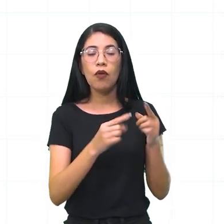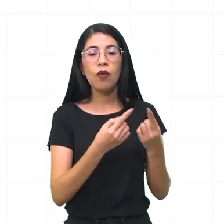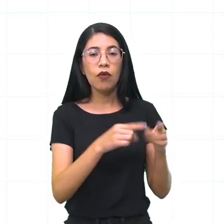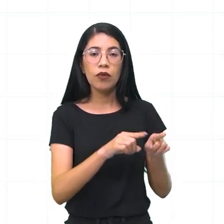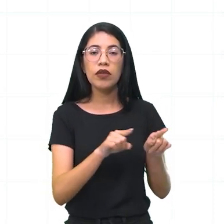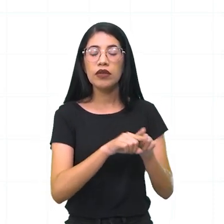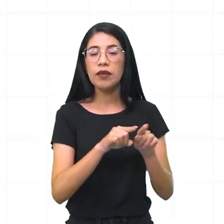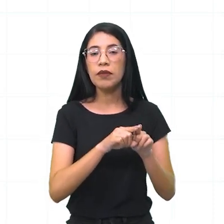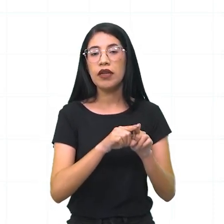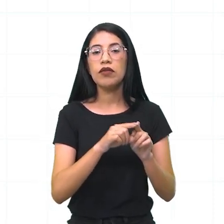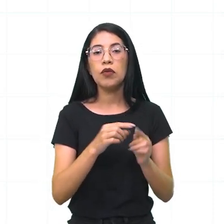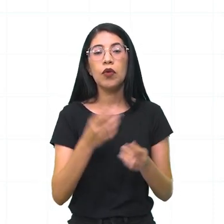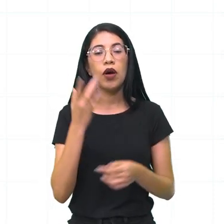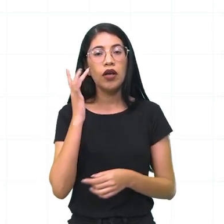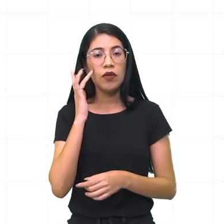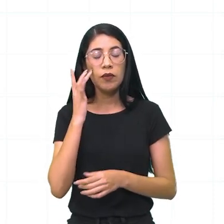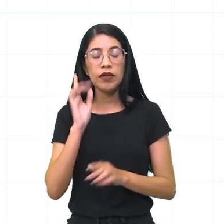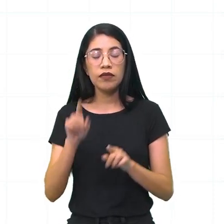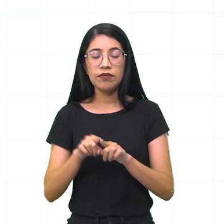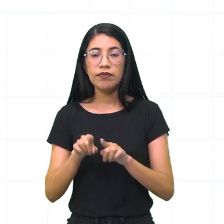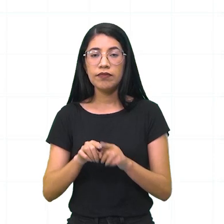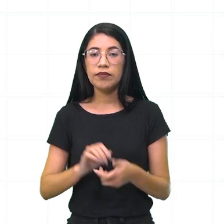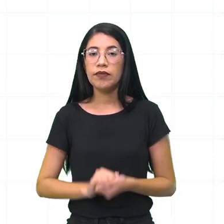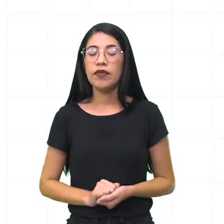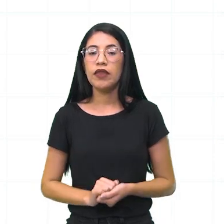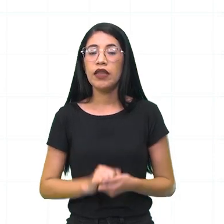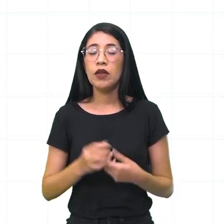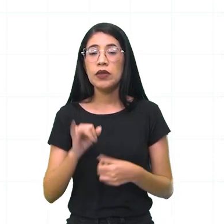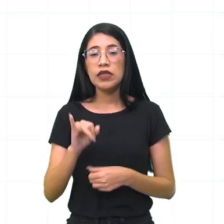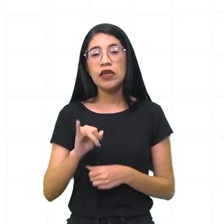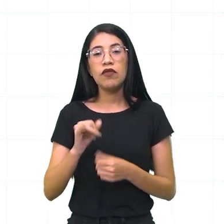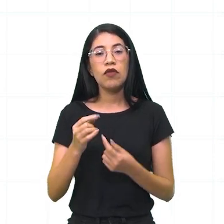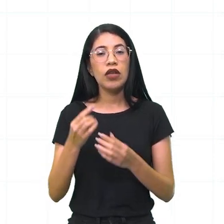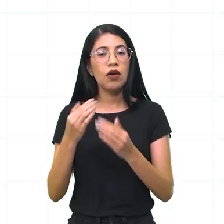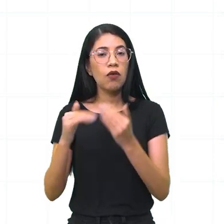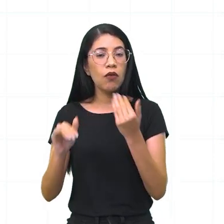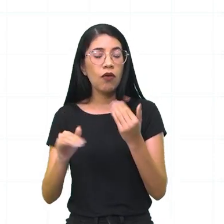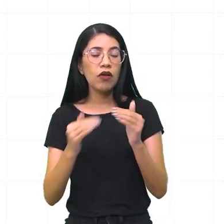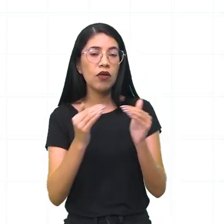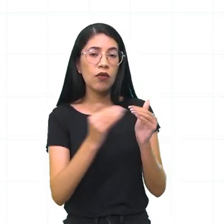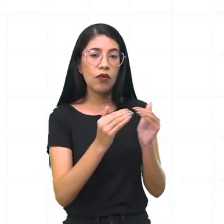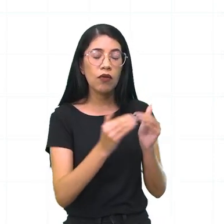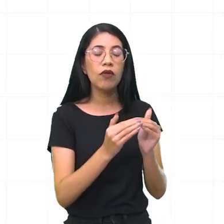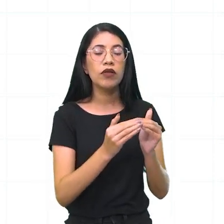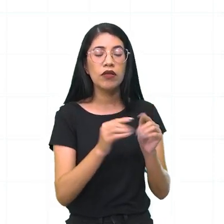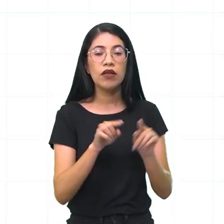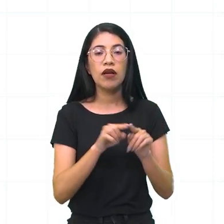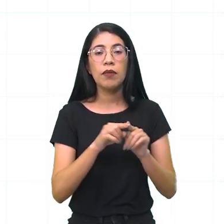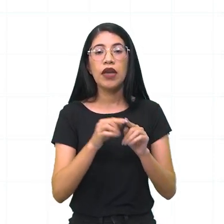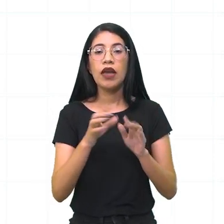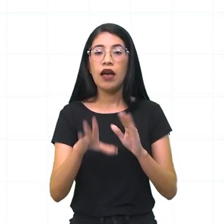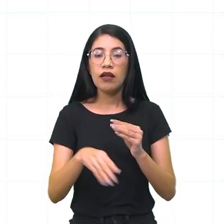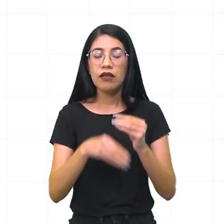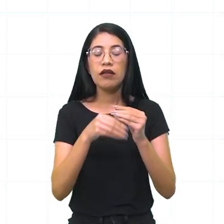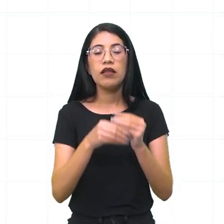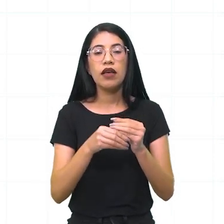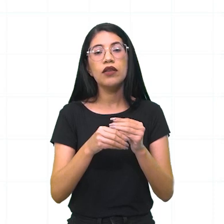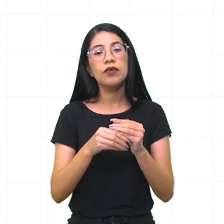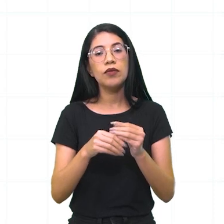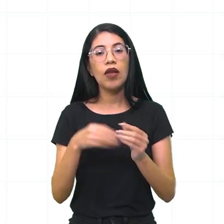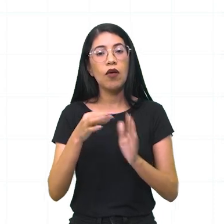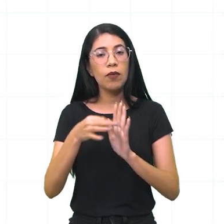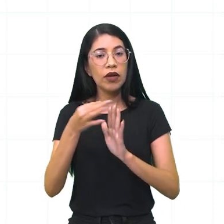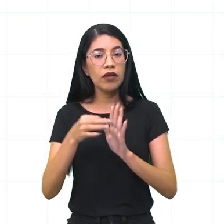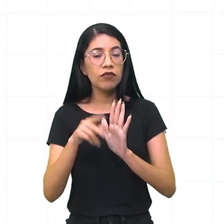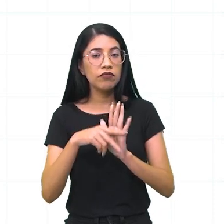vista, né? Trazer esses argumentos para o debate, sejam eles contrários, né, ou favoráveis aí ao que você